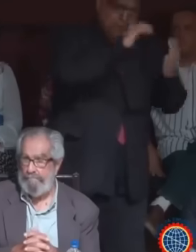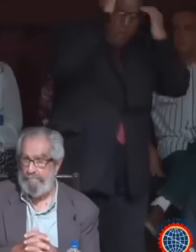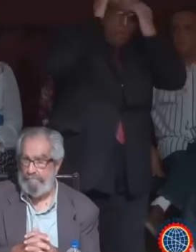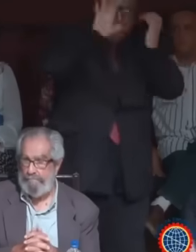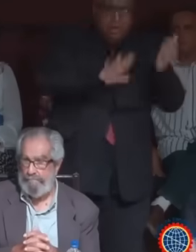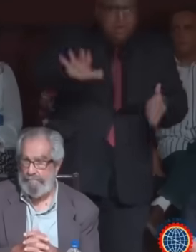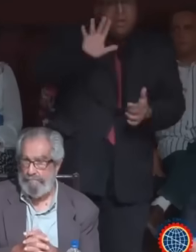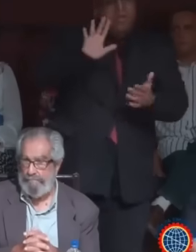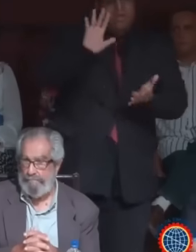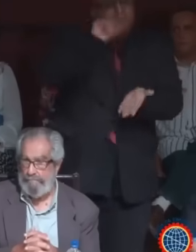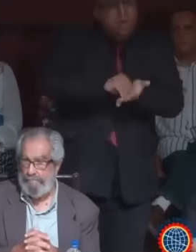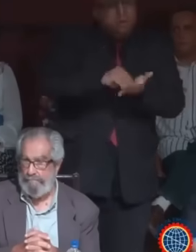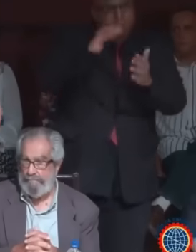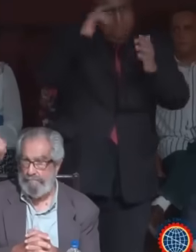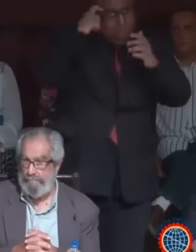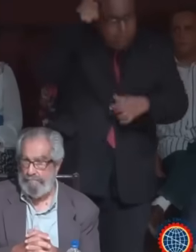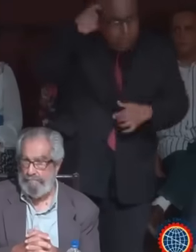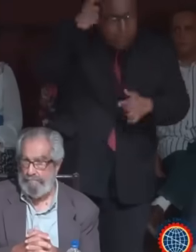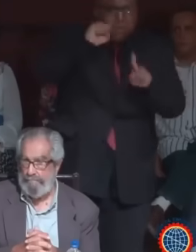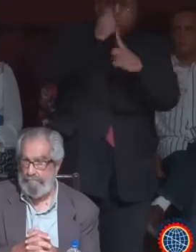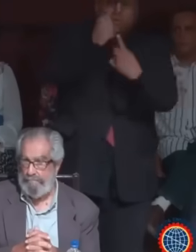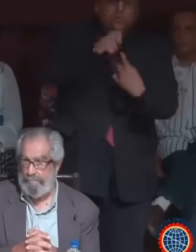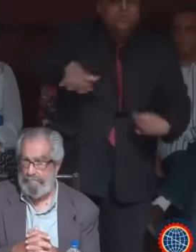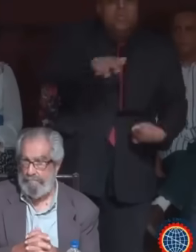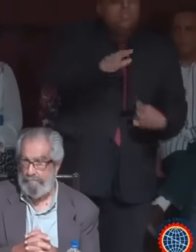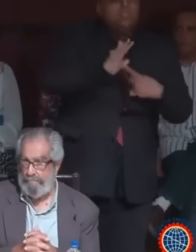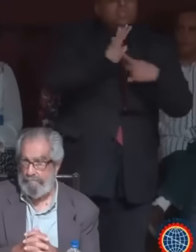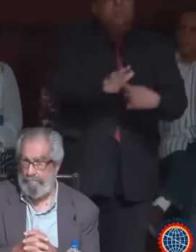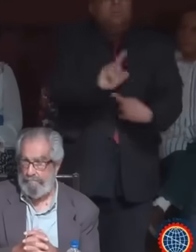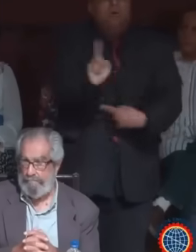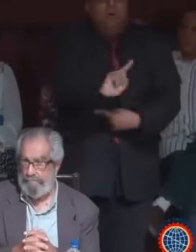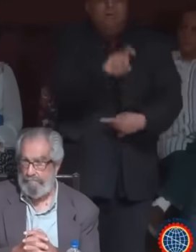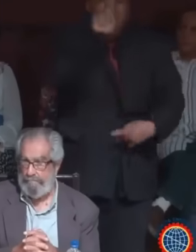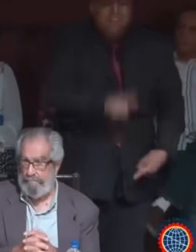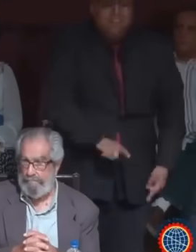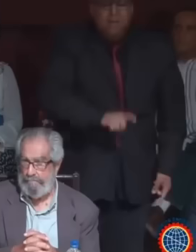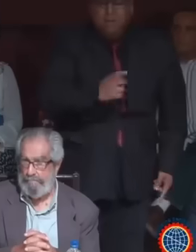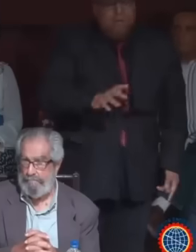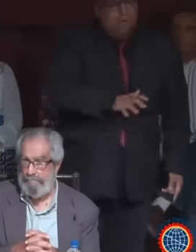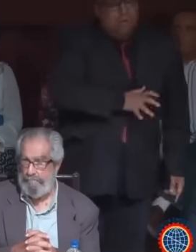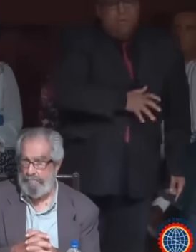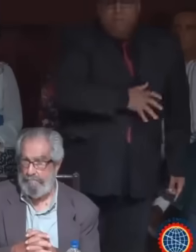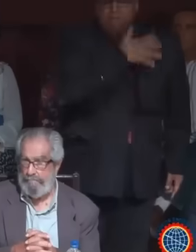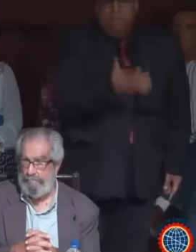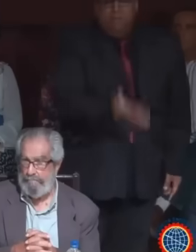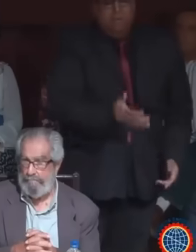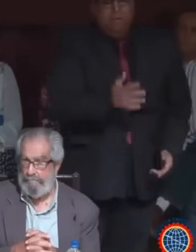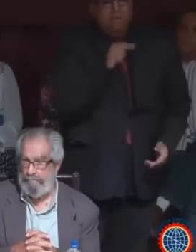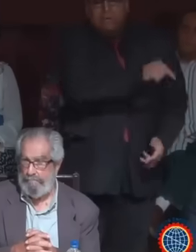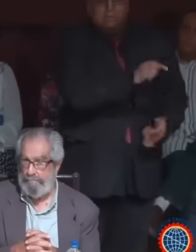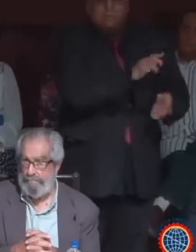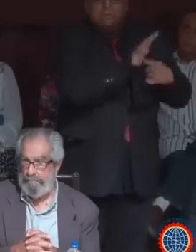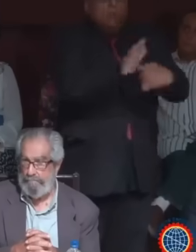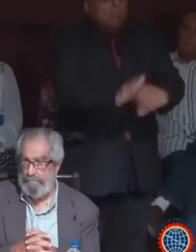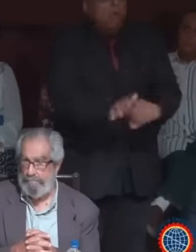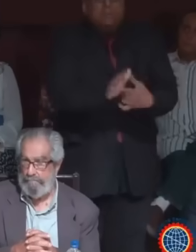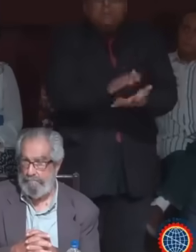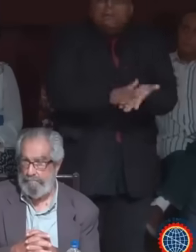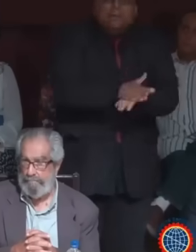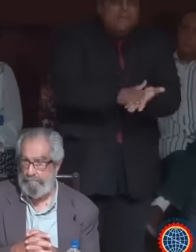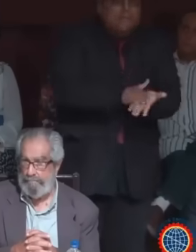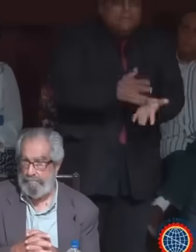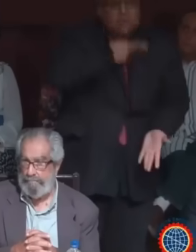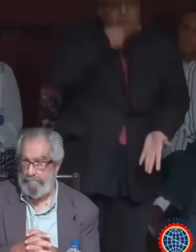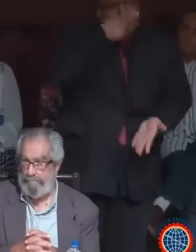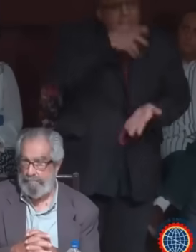e antissocial que não se apresenta, porque é covarde. Não se apresenta, não diz ao